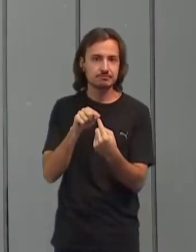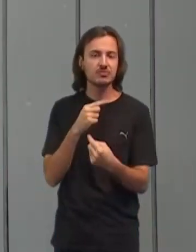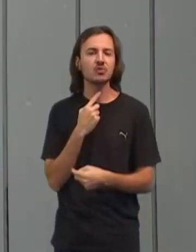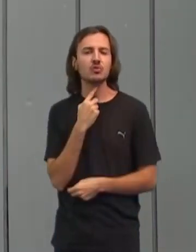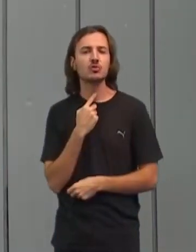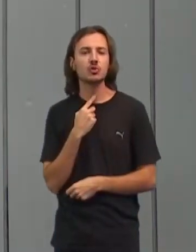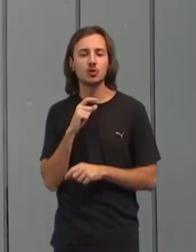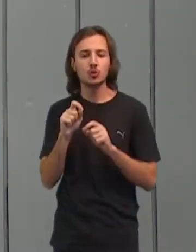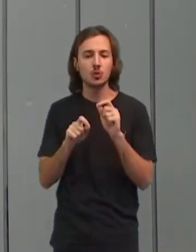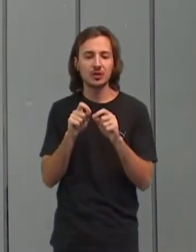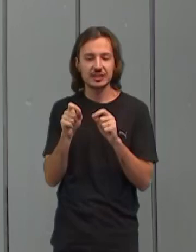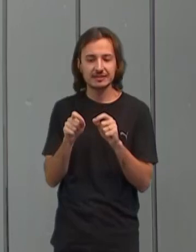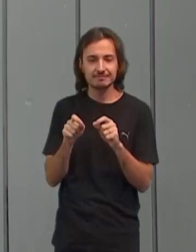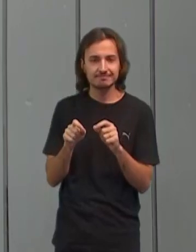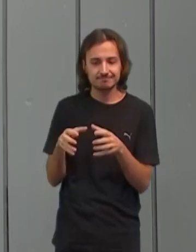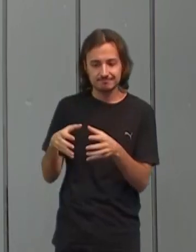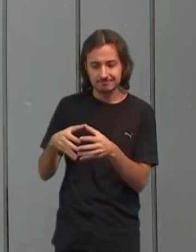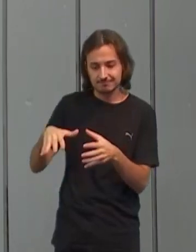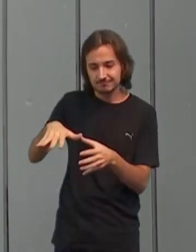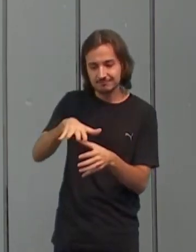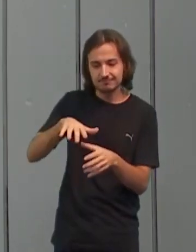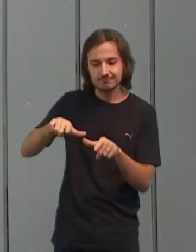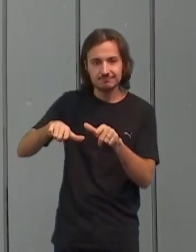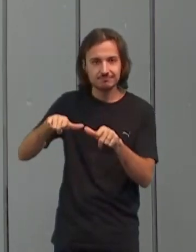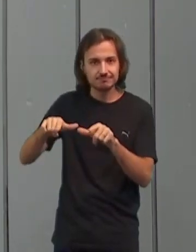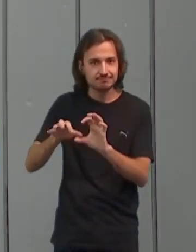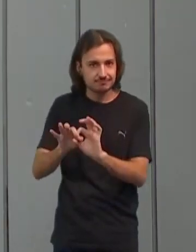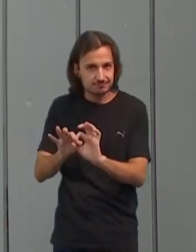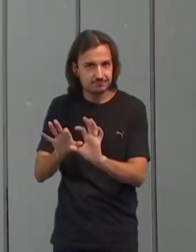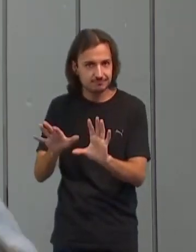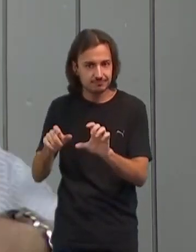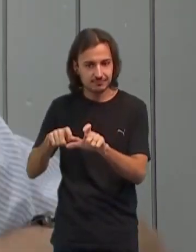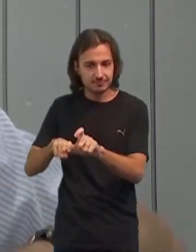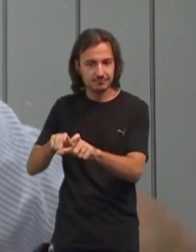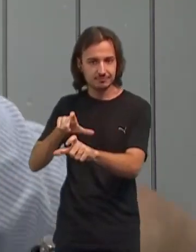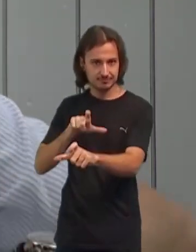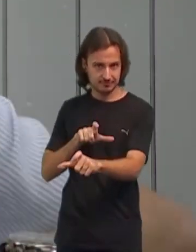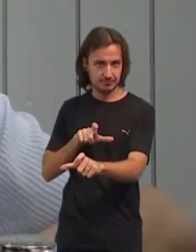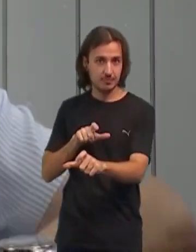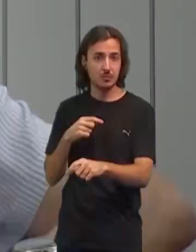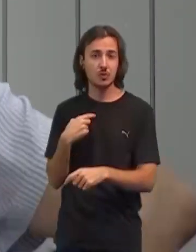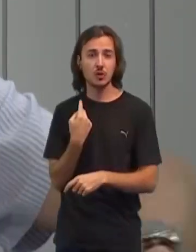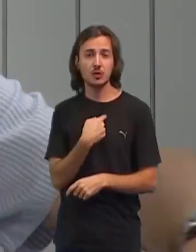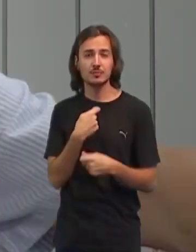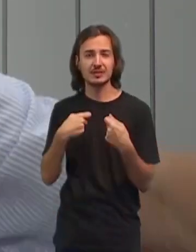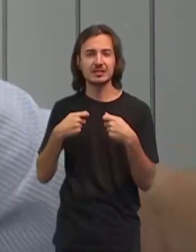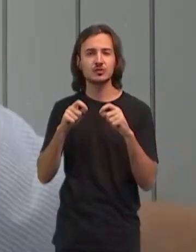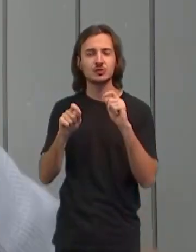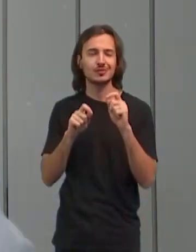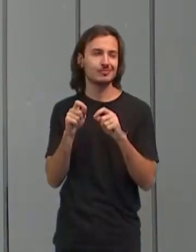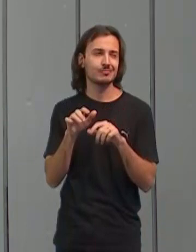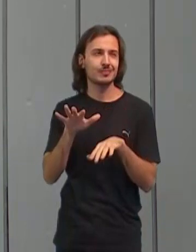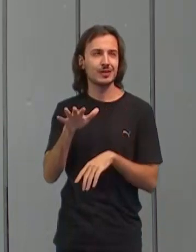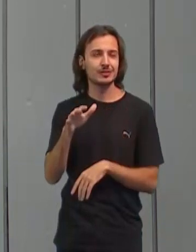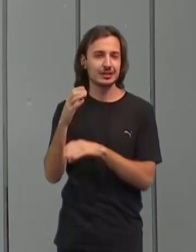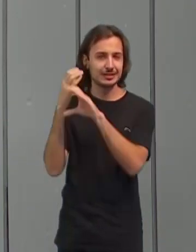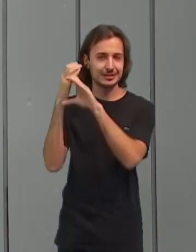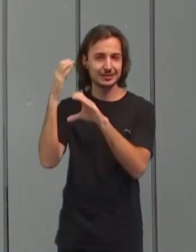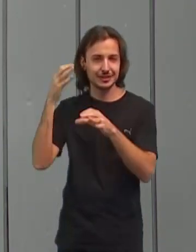autonomia acontecesse, precisamos fazer uma verdadeira engenharia jurídica para poder